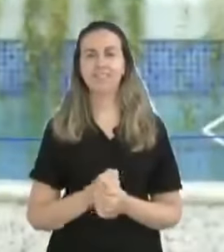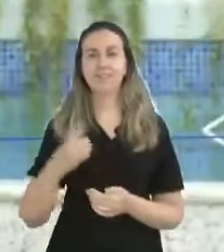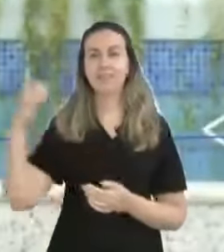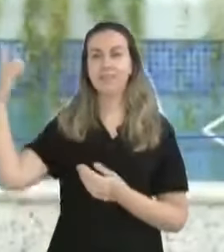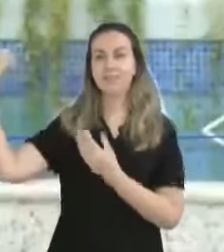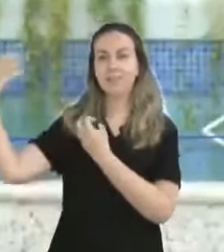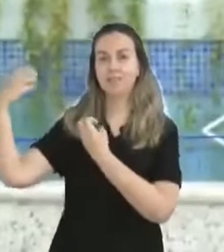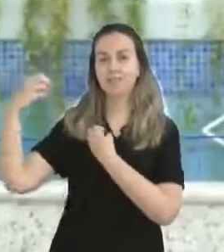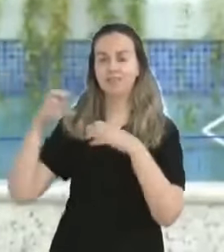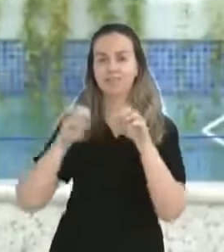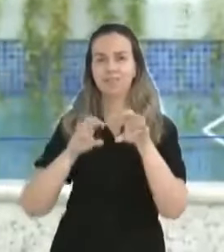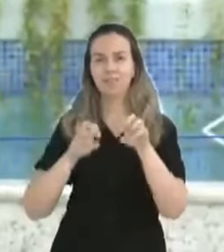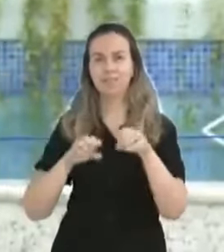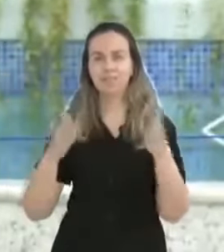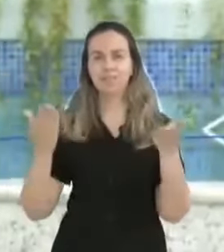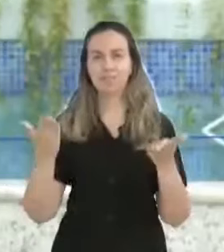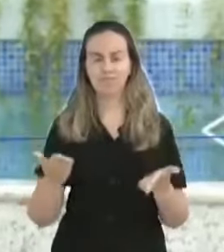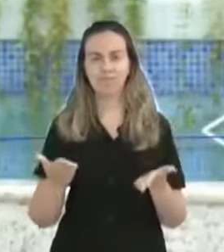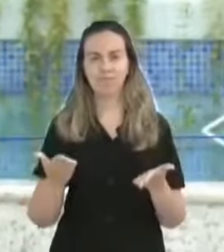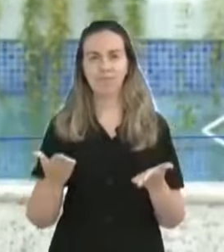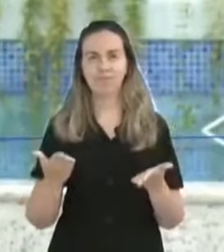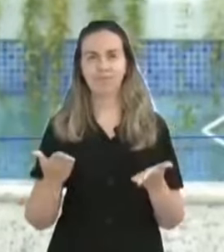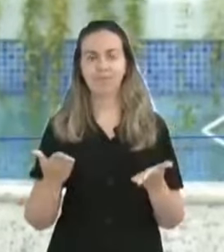diz a palavra de Deus.